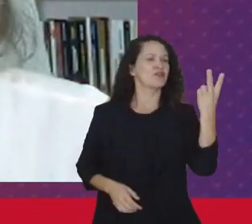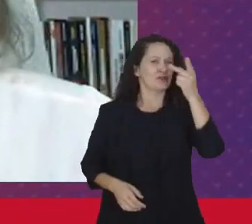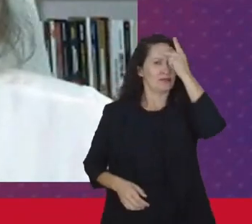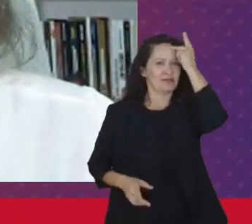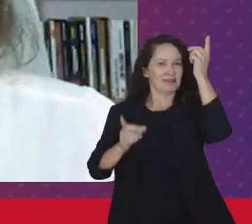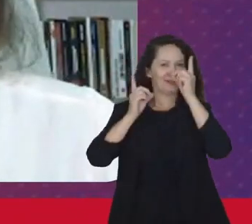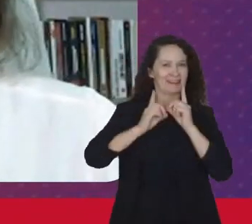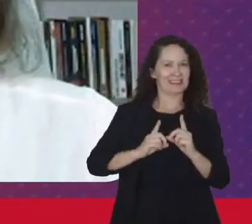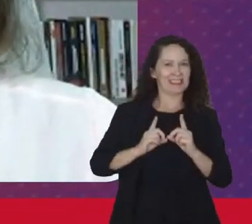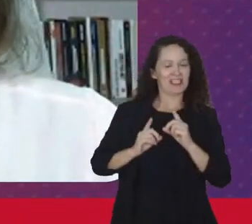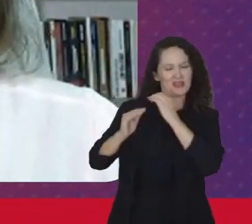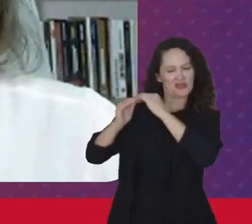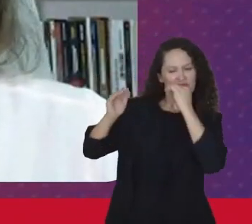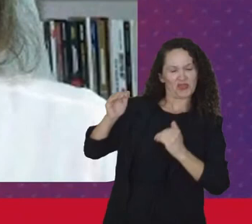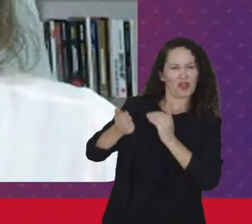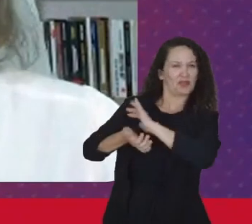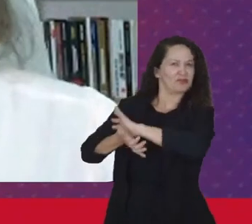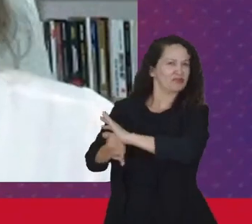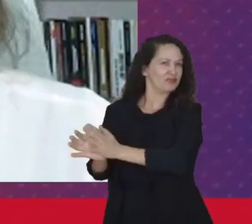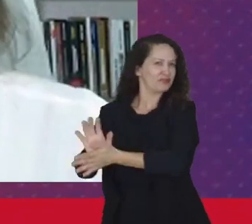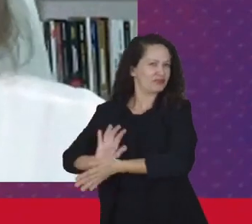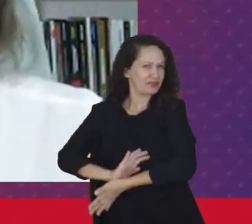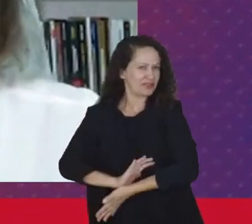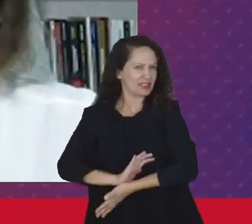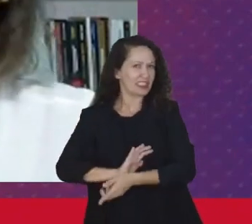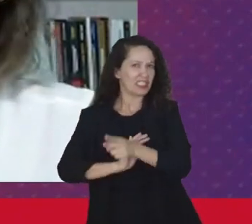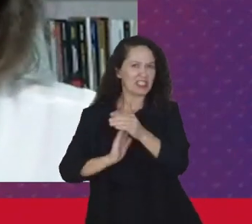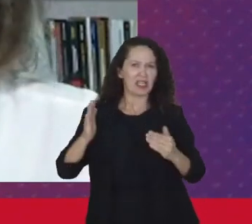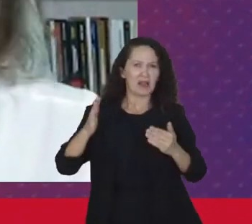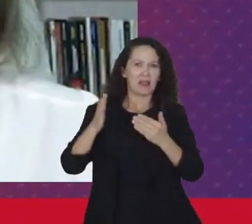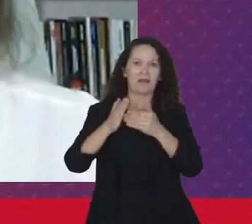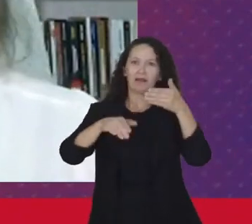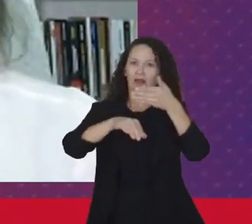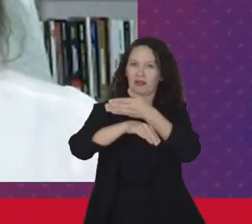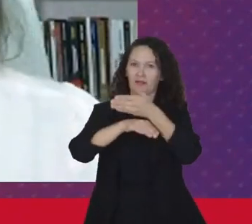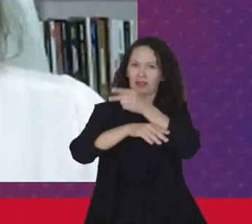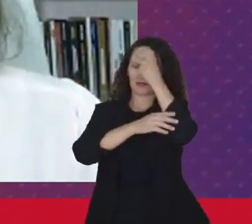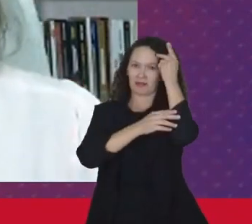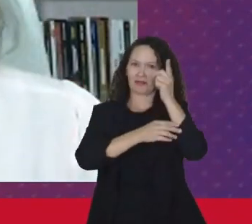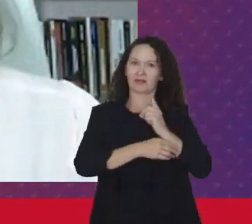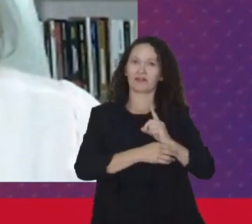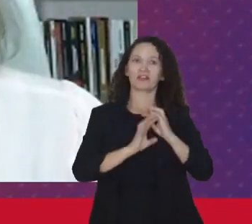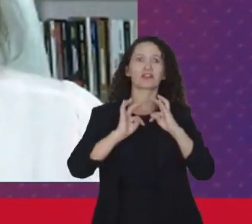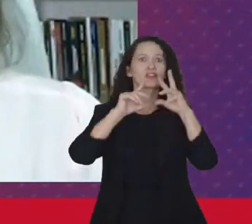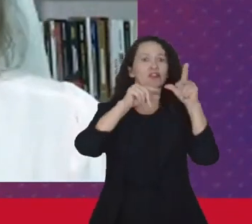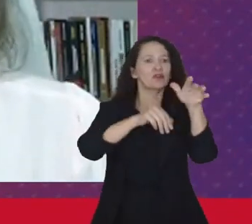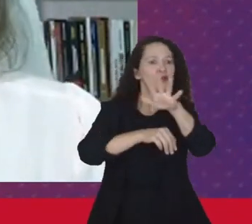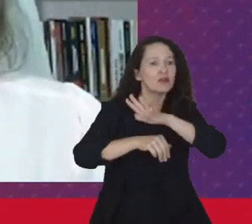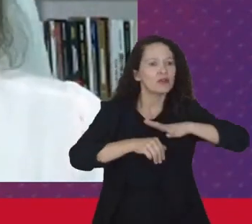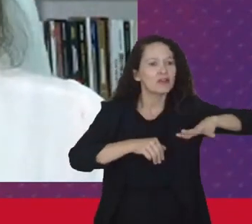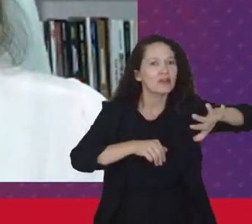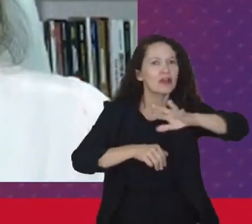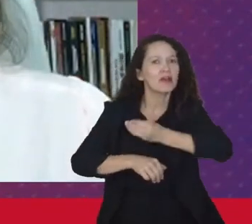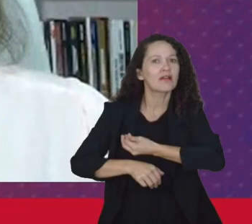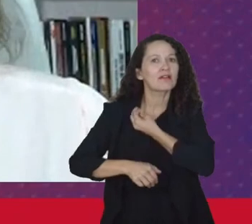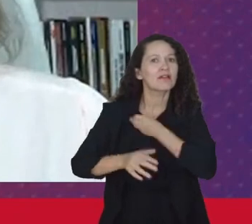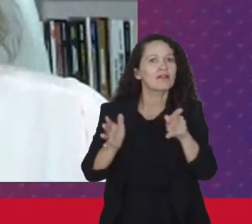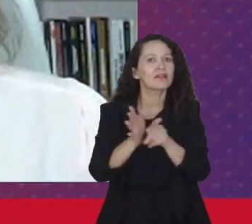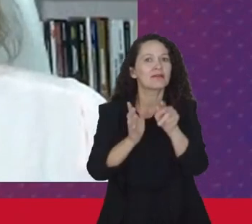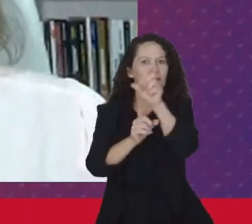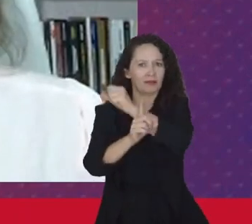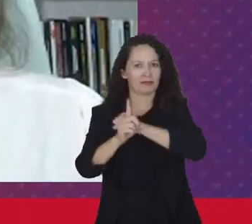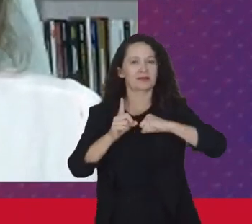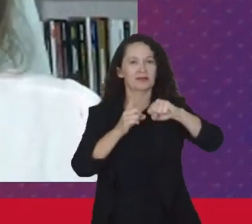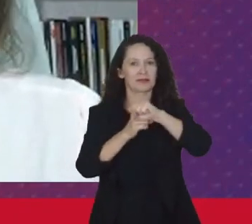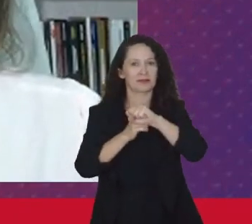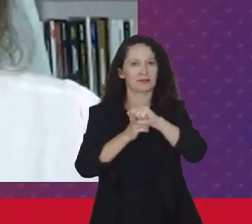que inferioriza a pessoa com deficiência e que limita a sua participação em todos os aspectos da vida.